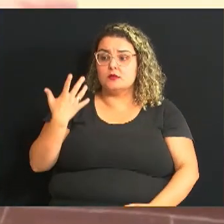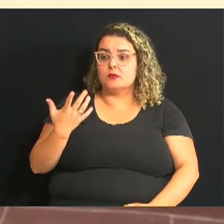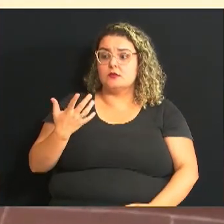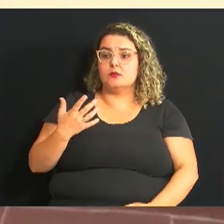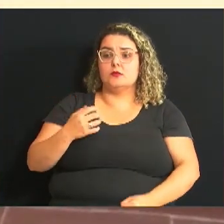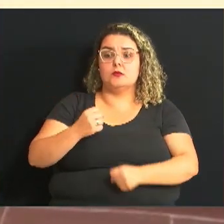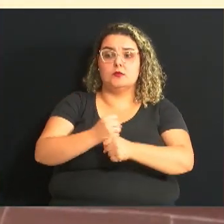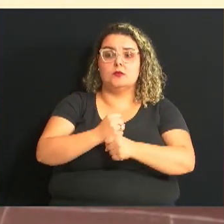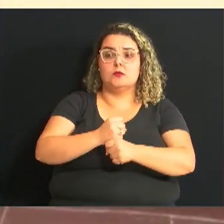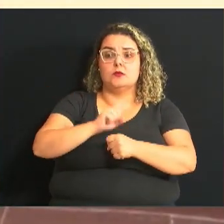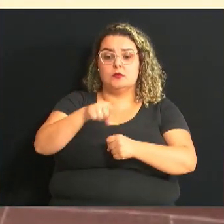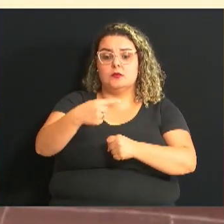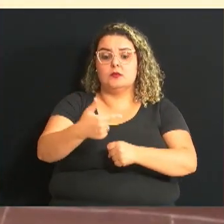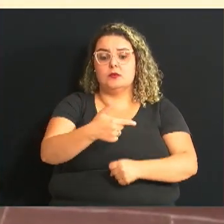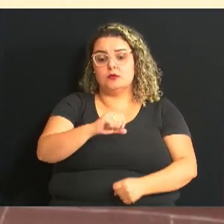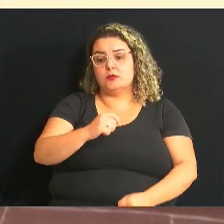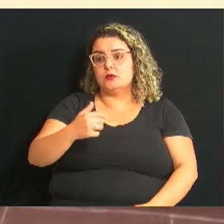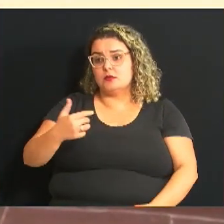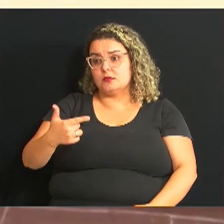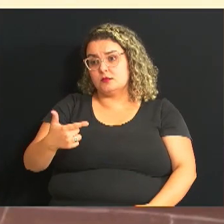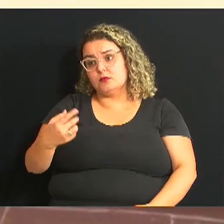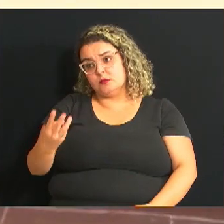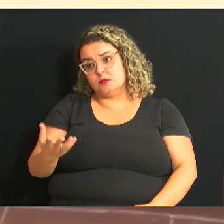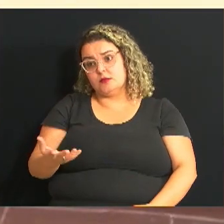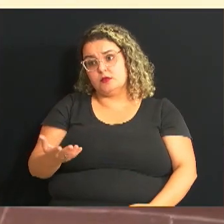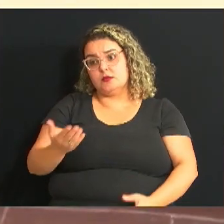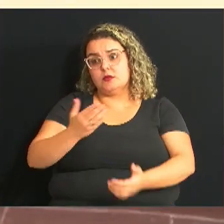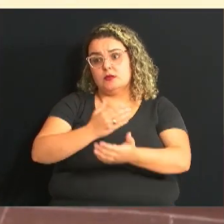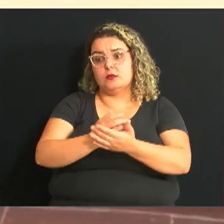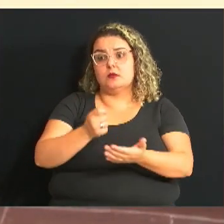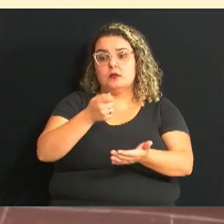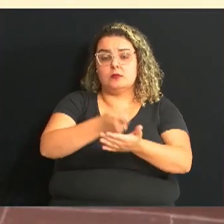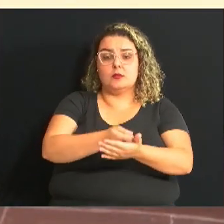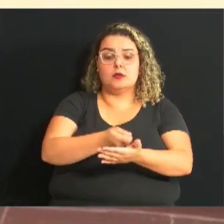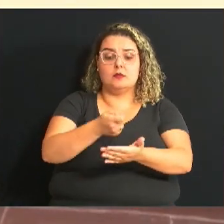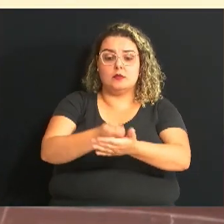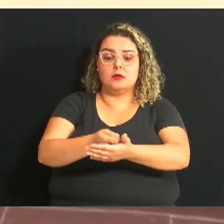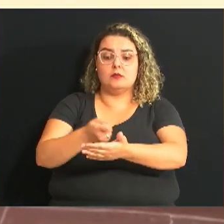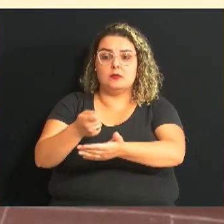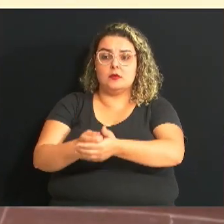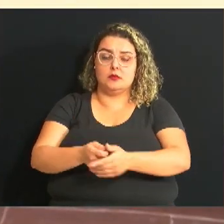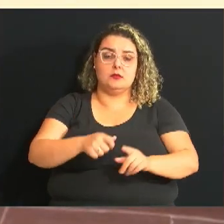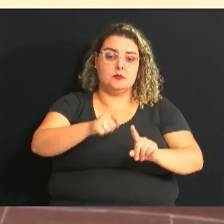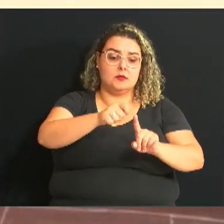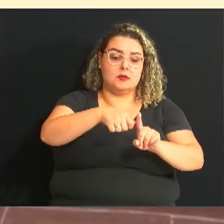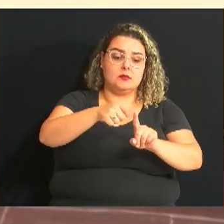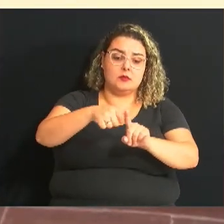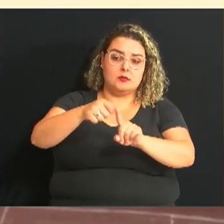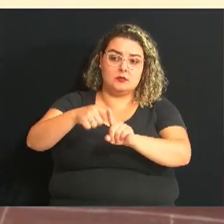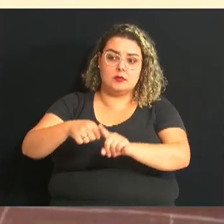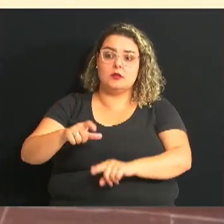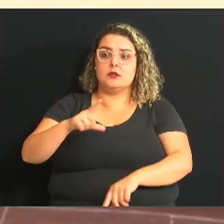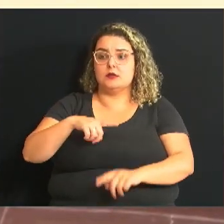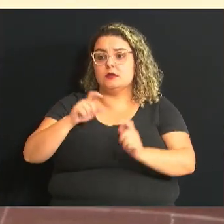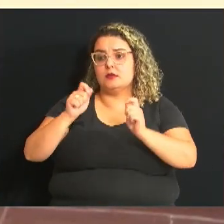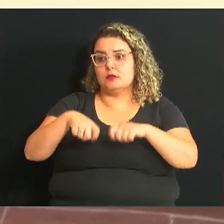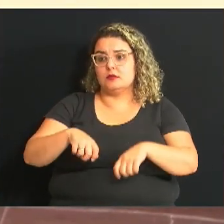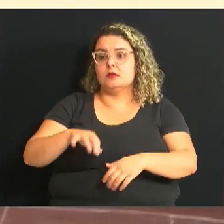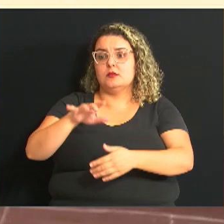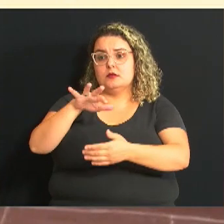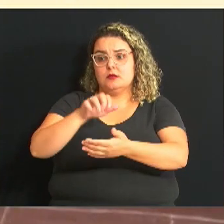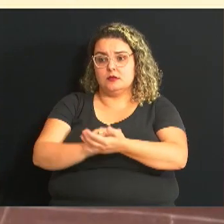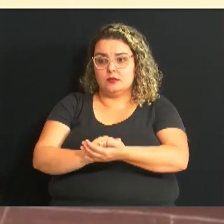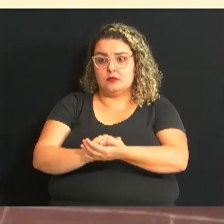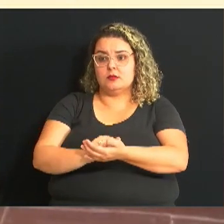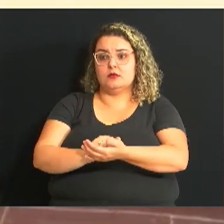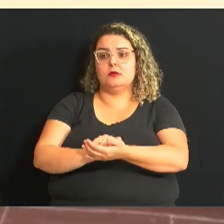de 2023 e começar a pagar mensalmente. Então, também tem essa possibilidade dela entrar, fazer o cadastro dela